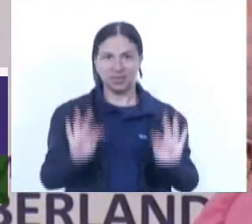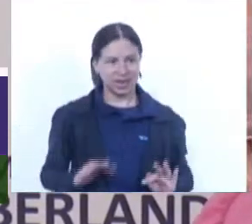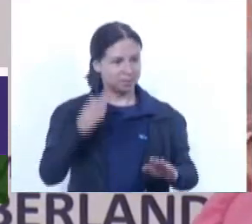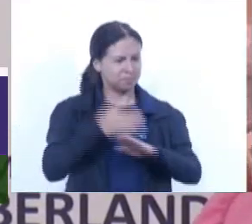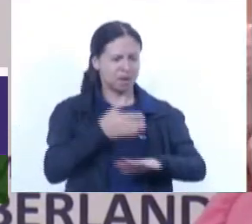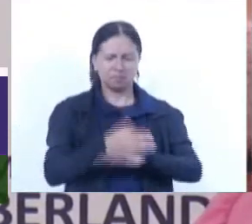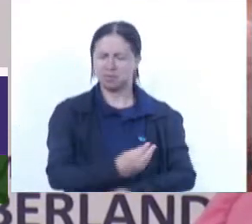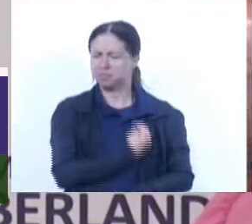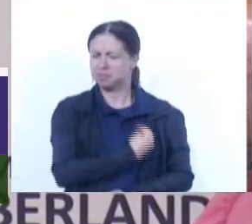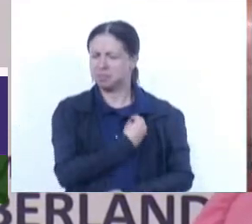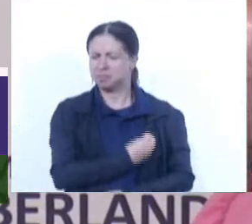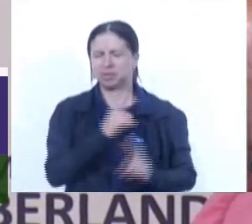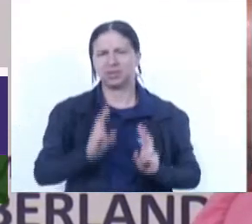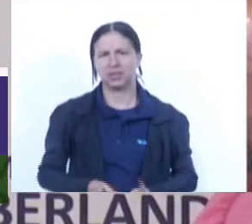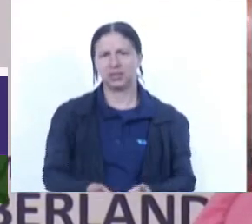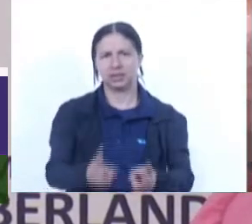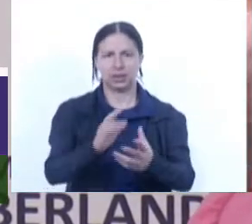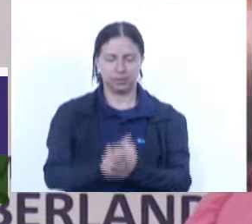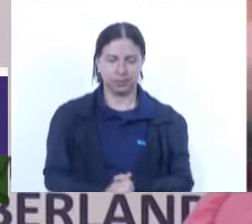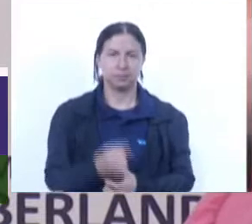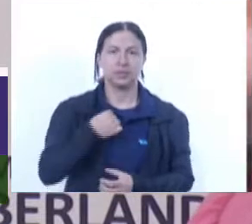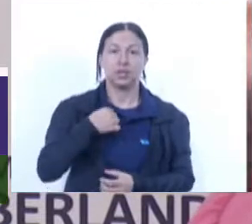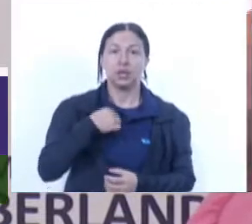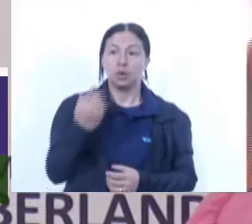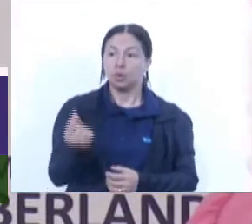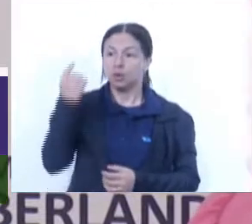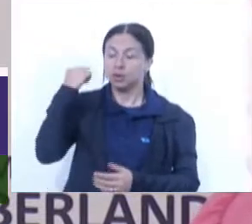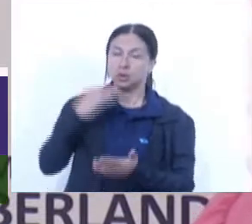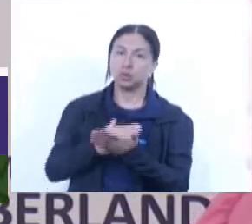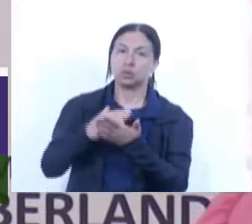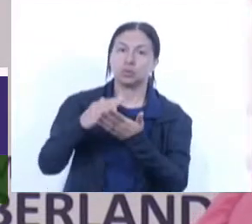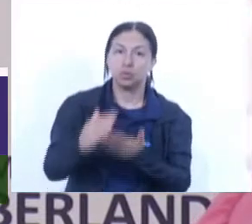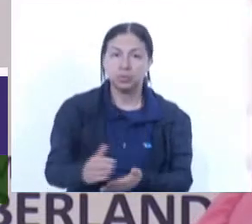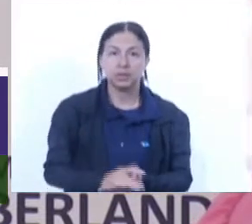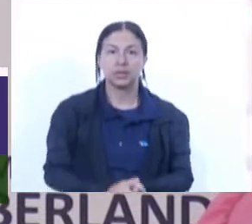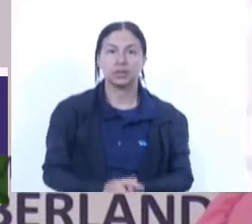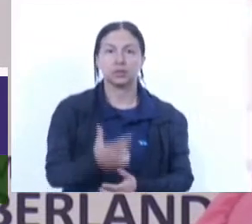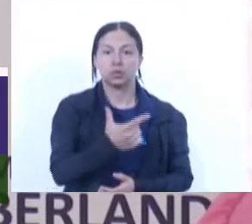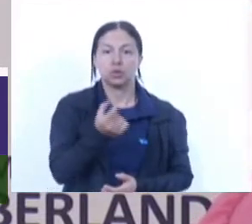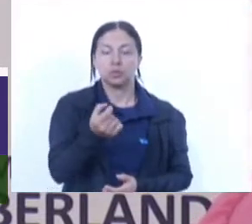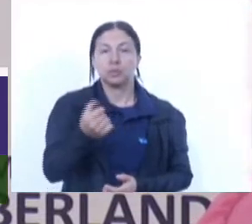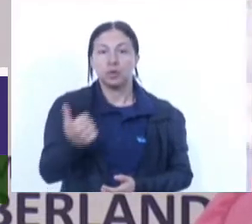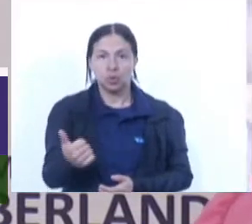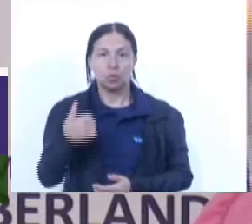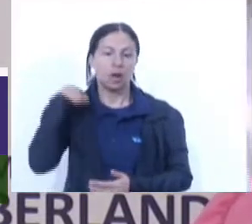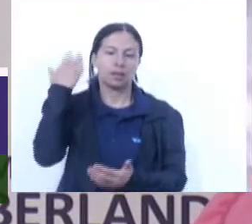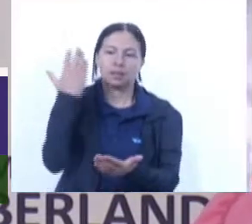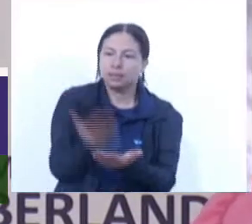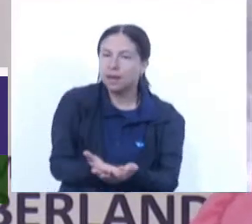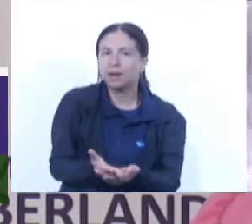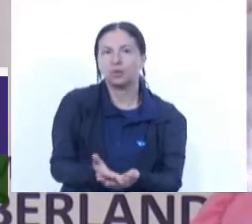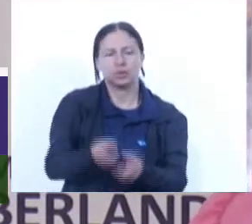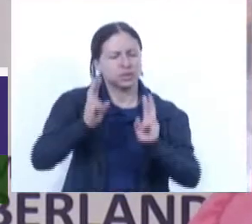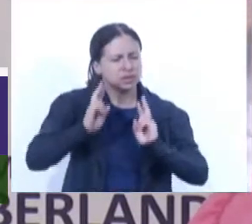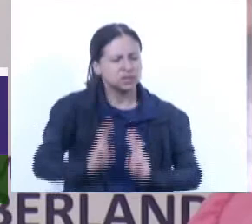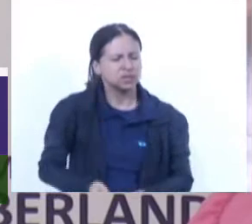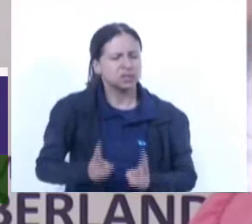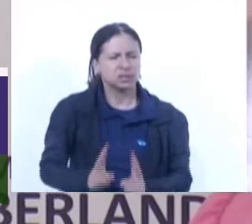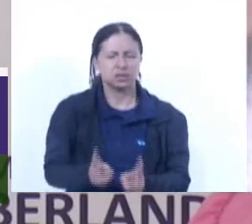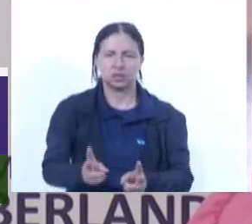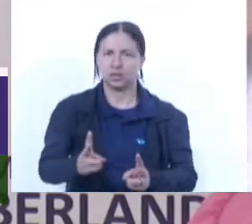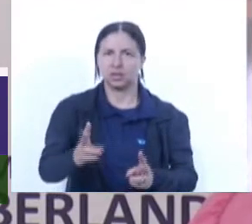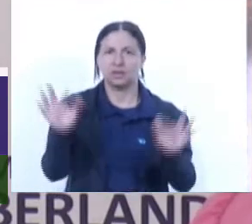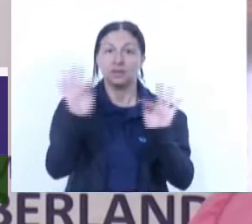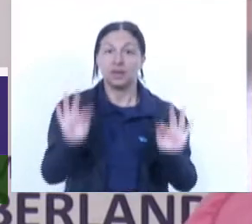como como participante cavaleiro da dessa grande cavalgada no ano de 2001 e desde então eu tenho muita felicidade satisfação